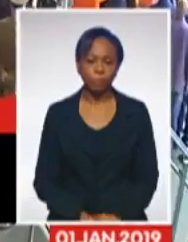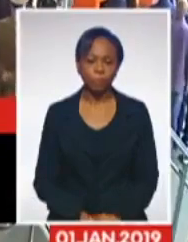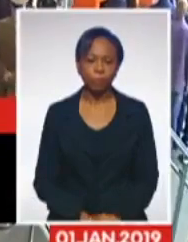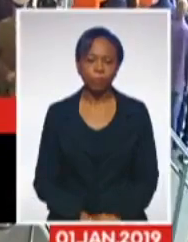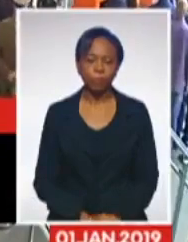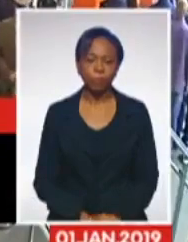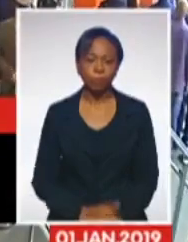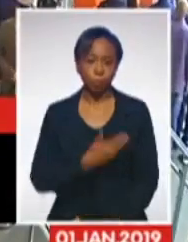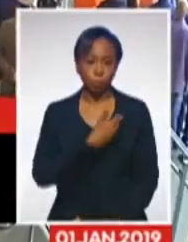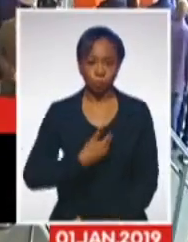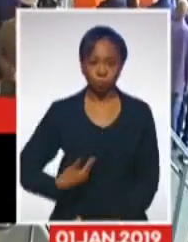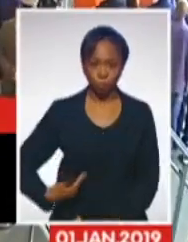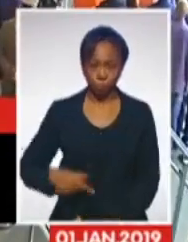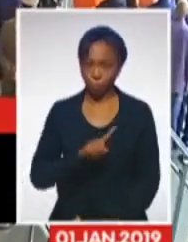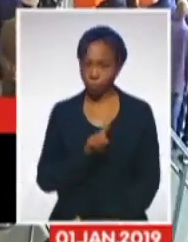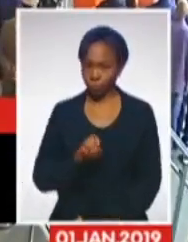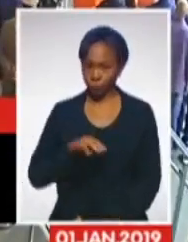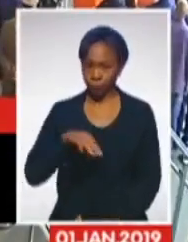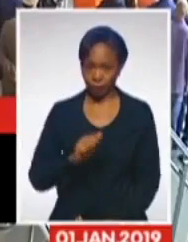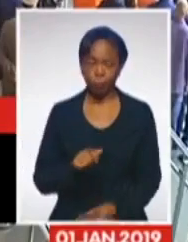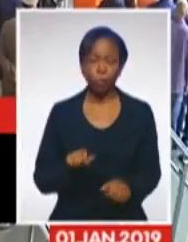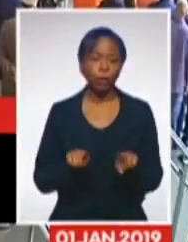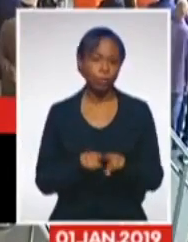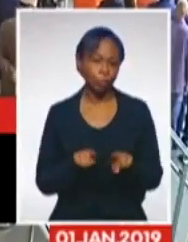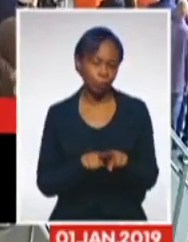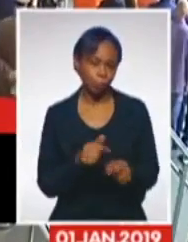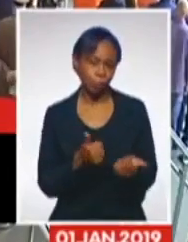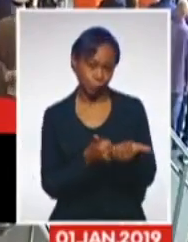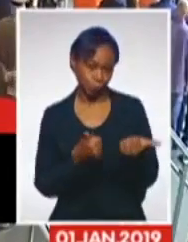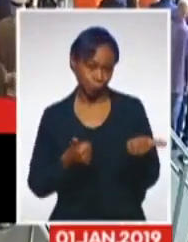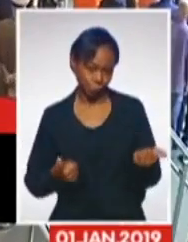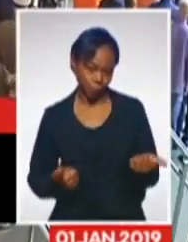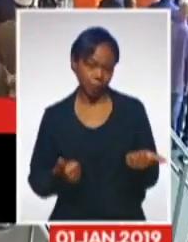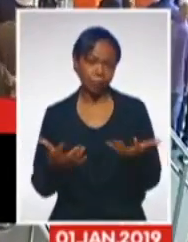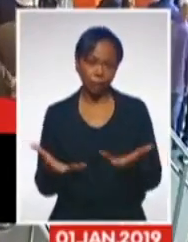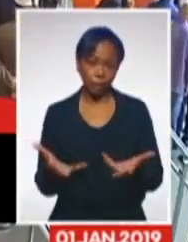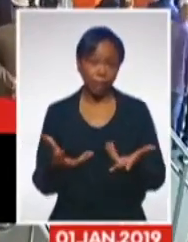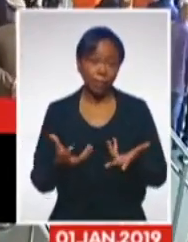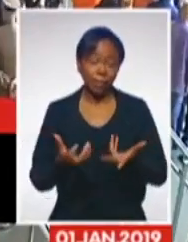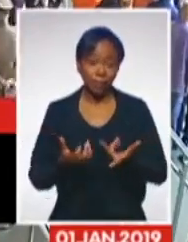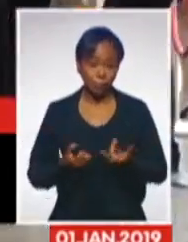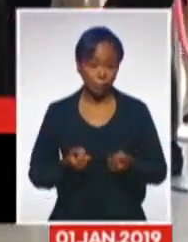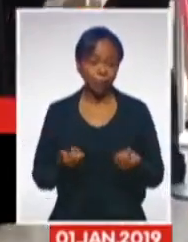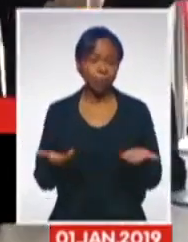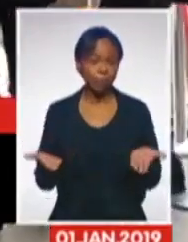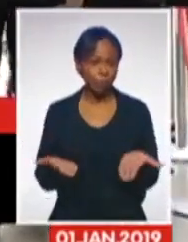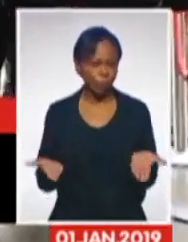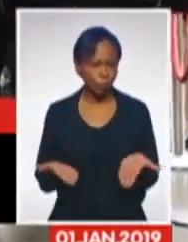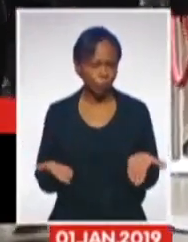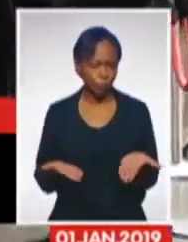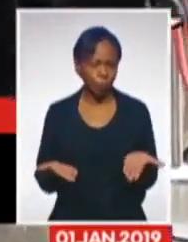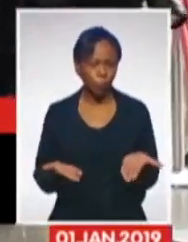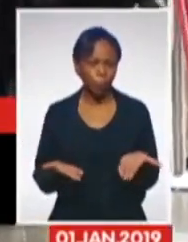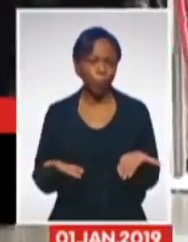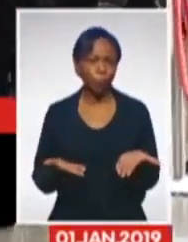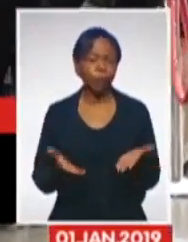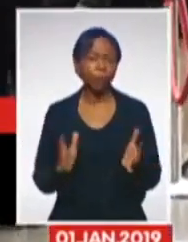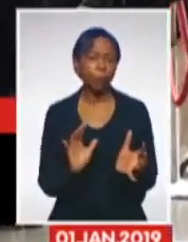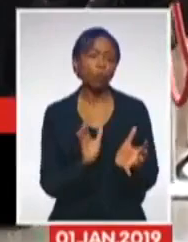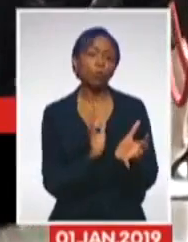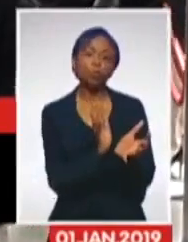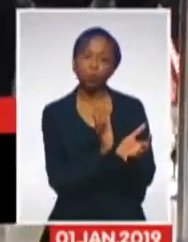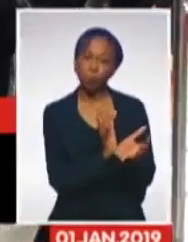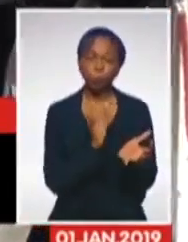O governador Romeu Zema e seu vice Paulo Brandt serão recebidos neste momento, ao subir as escadas, pela comitiva